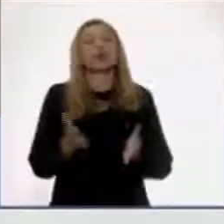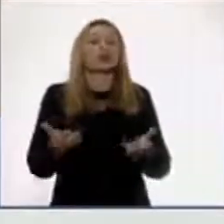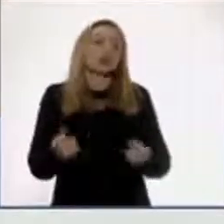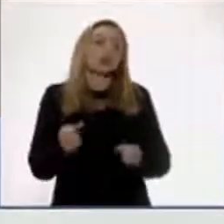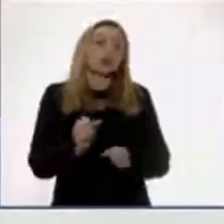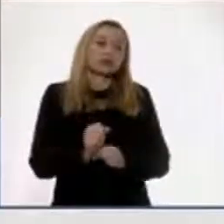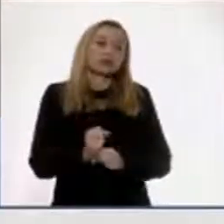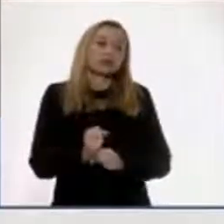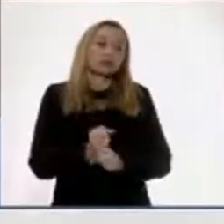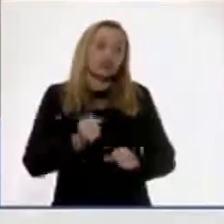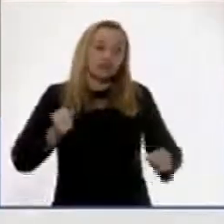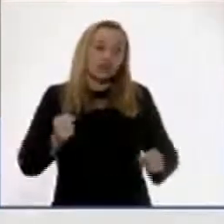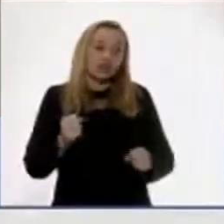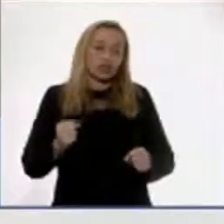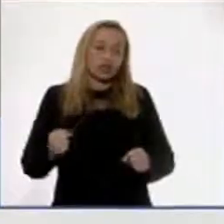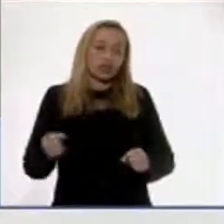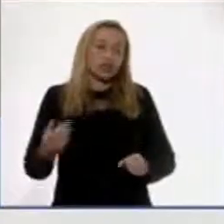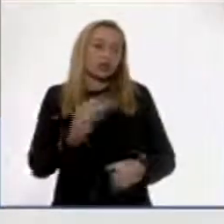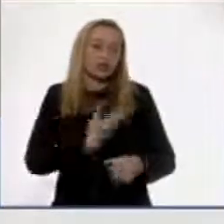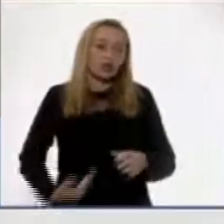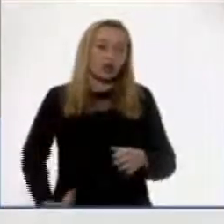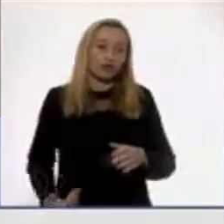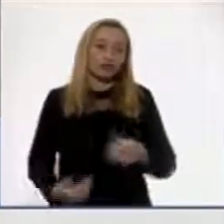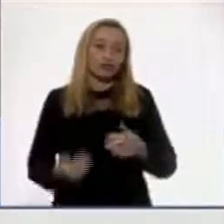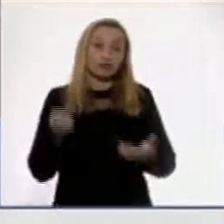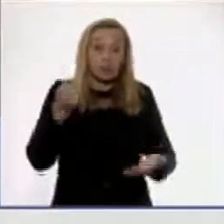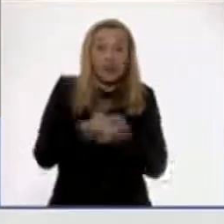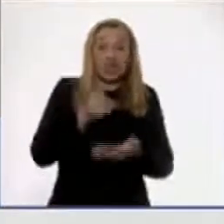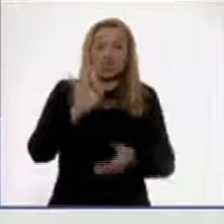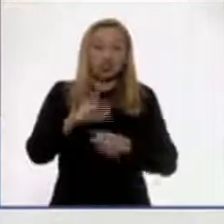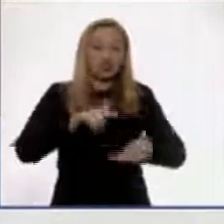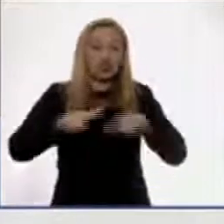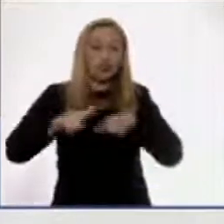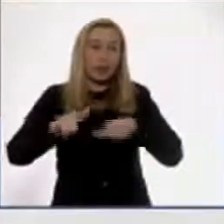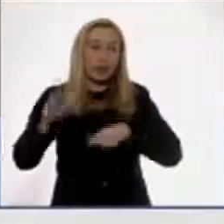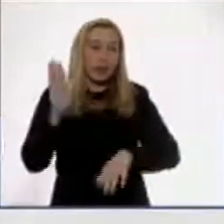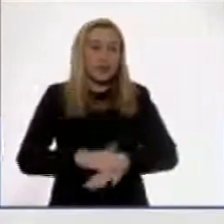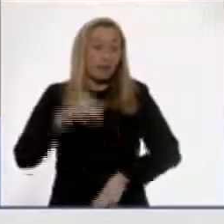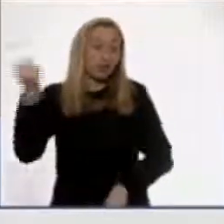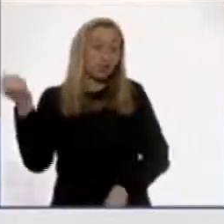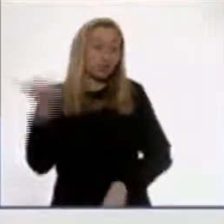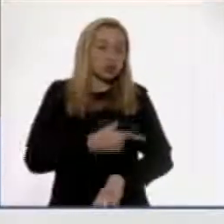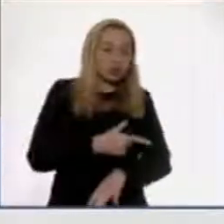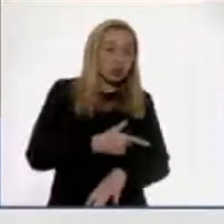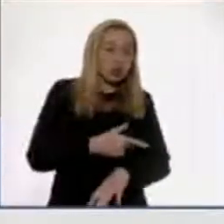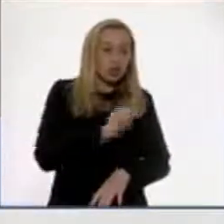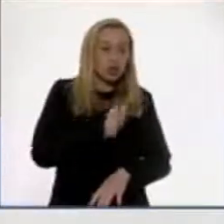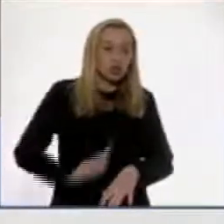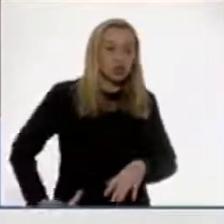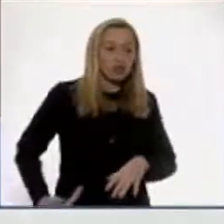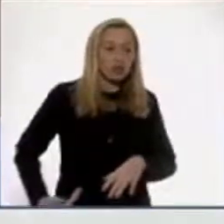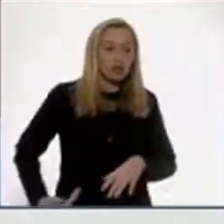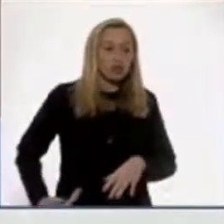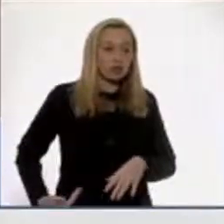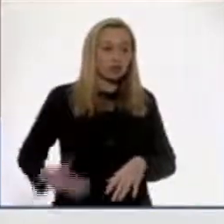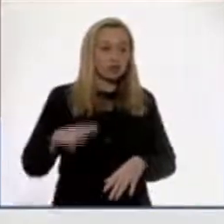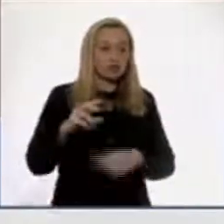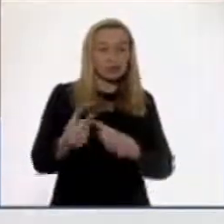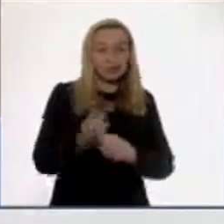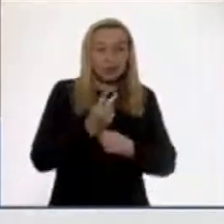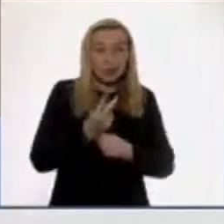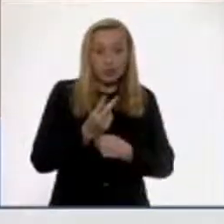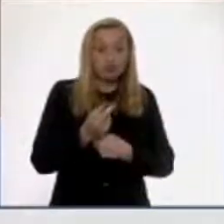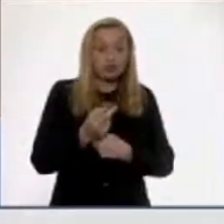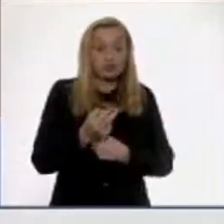prejuízo do que o governo vai ter que pagar só de serviço é maior do que o governo pegou como empréstimo. É